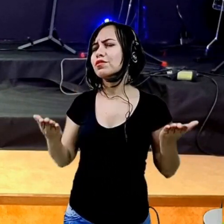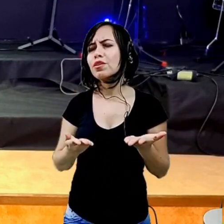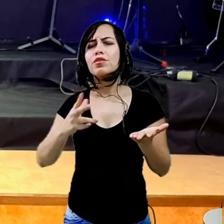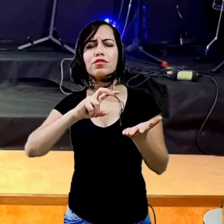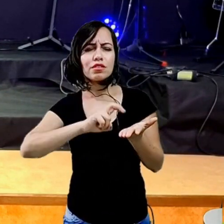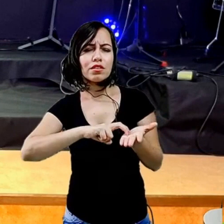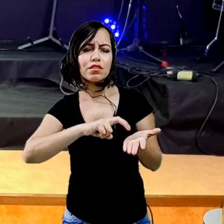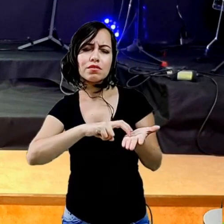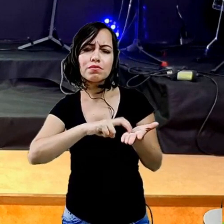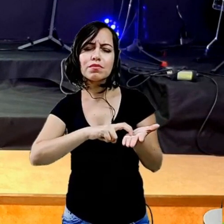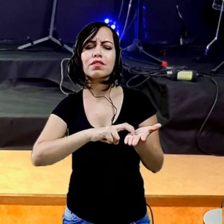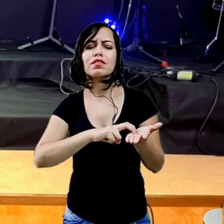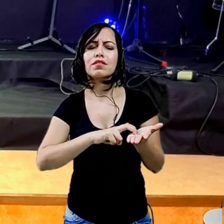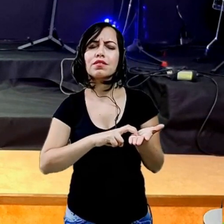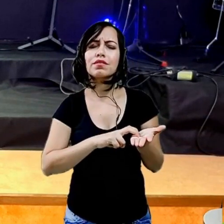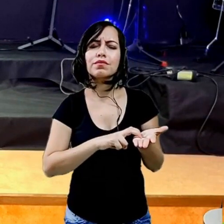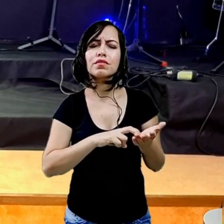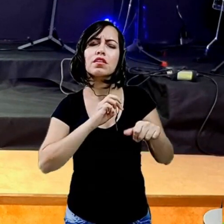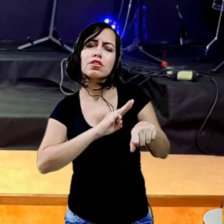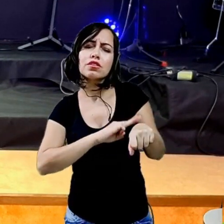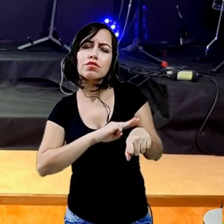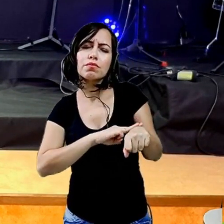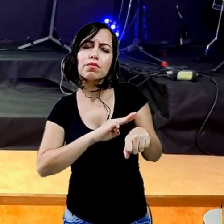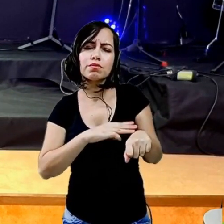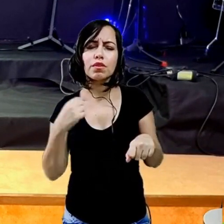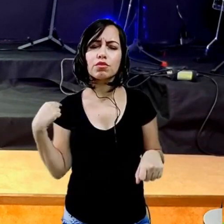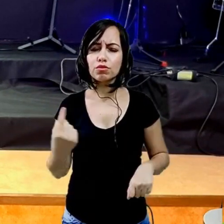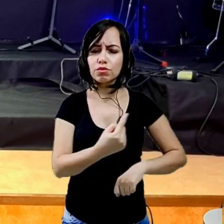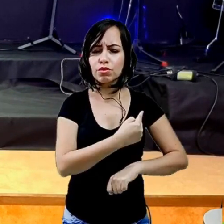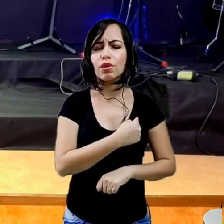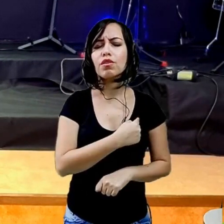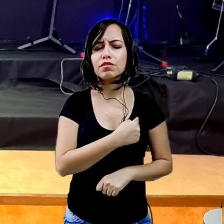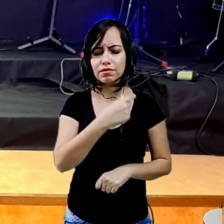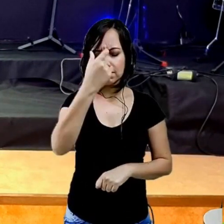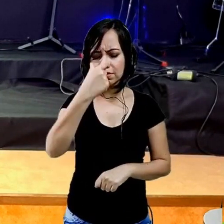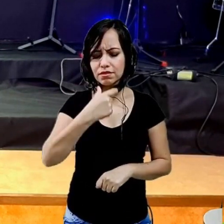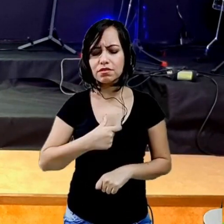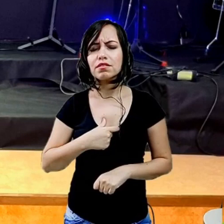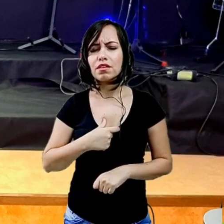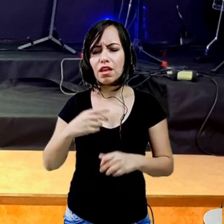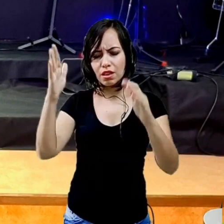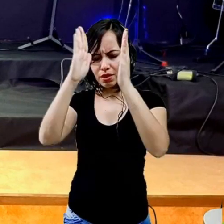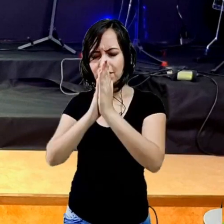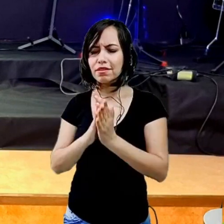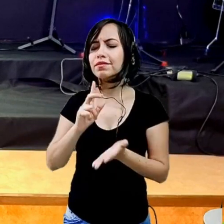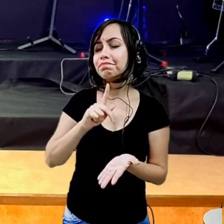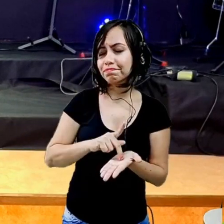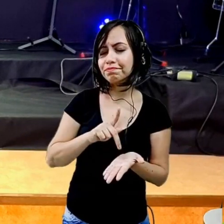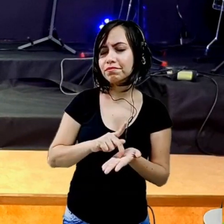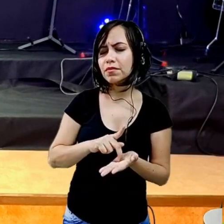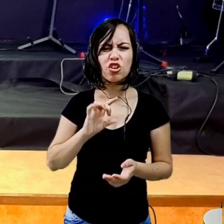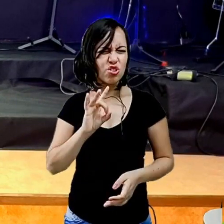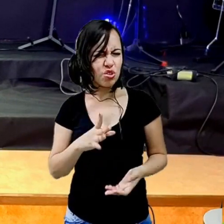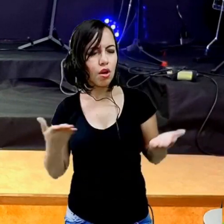manhã, durante este momento, nós sermos verdadeiros adoradores do Senhor. Mas não só